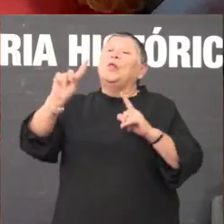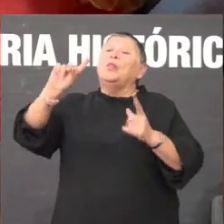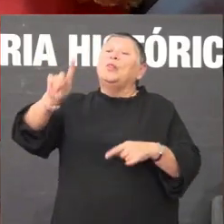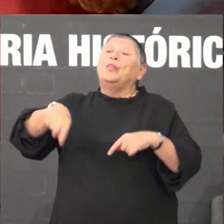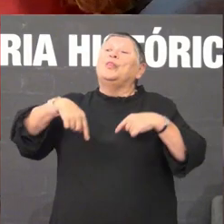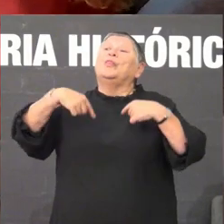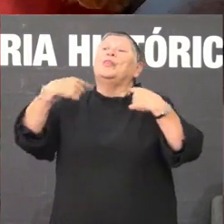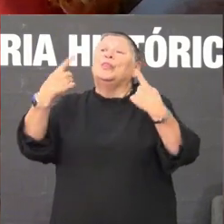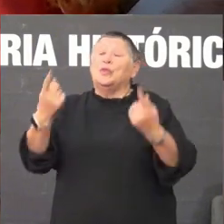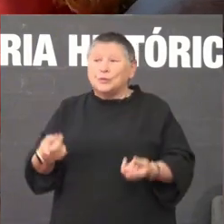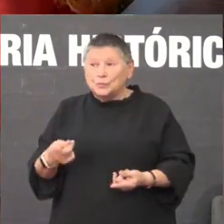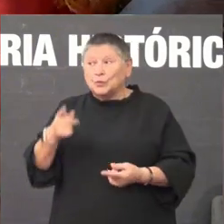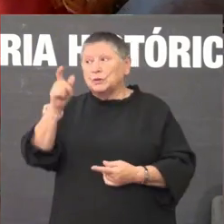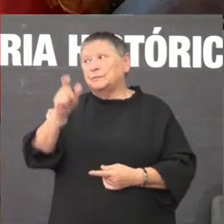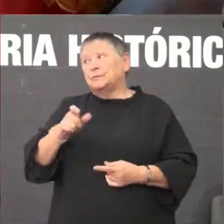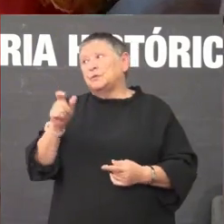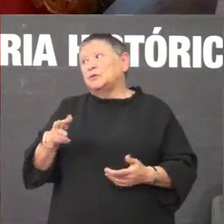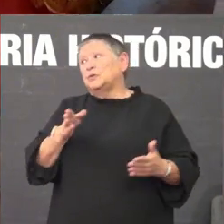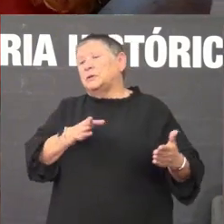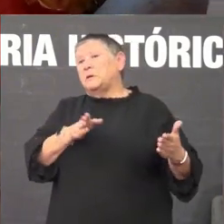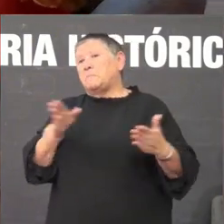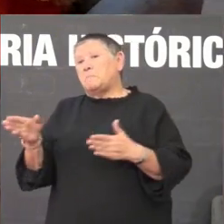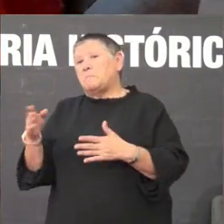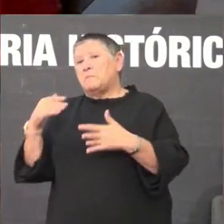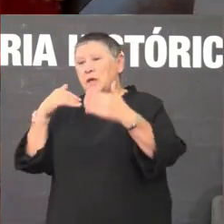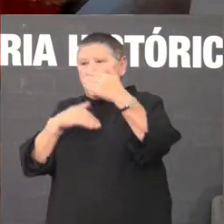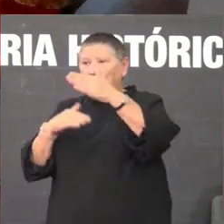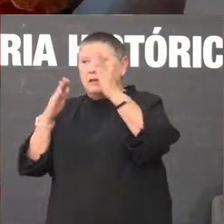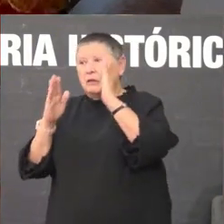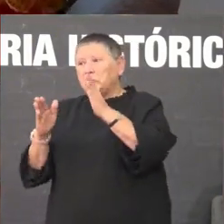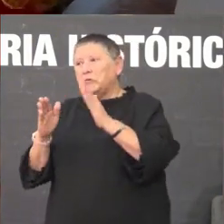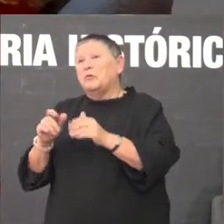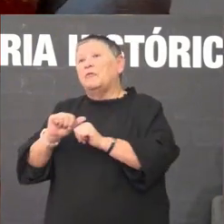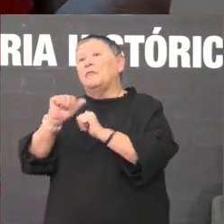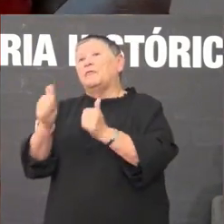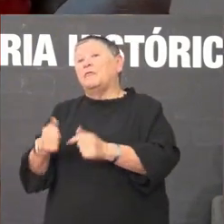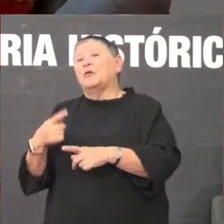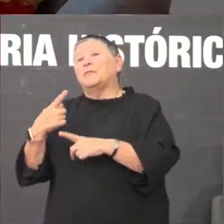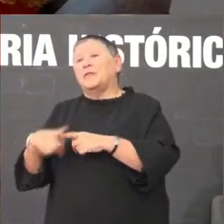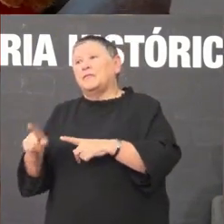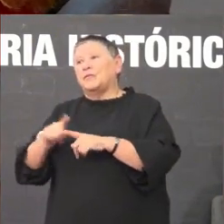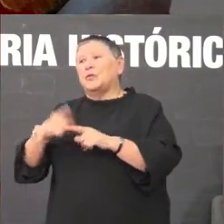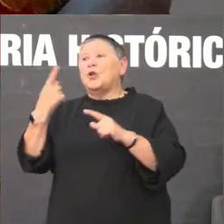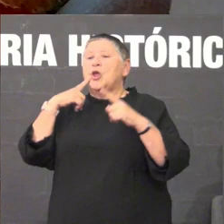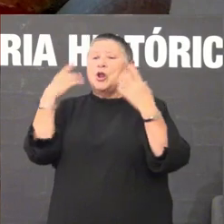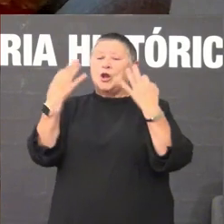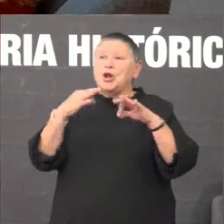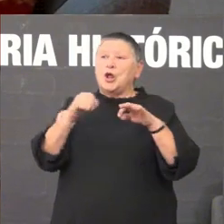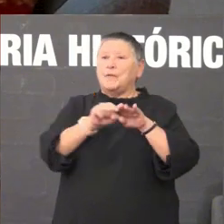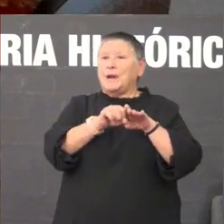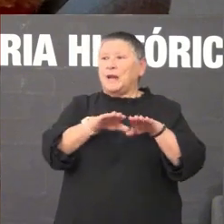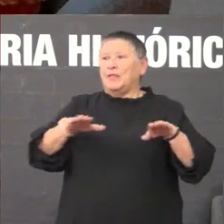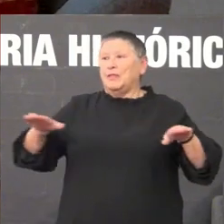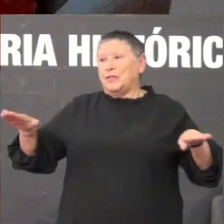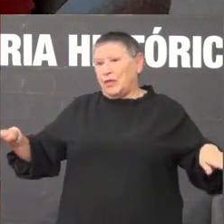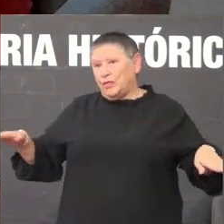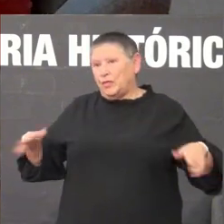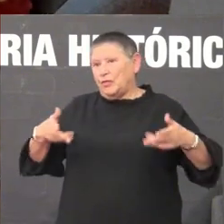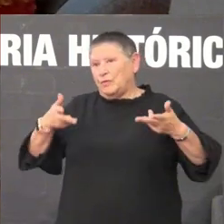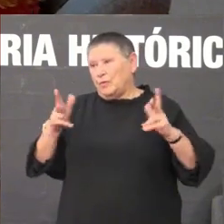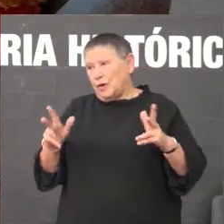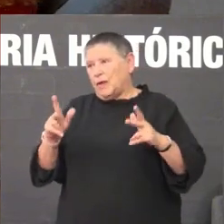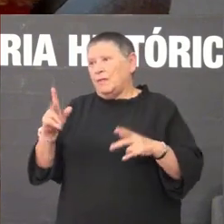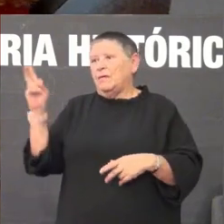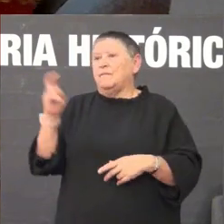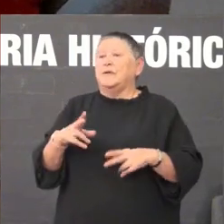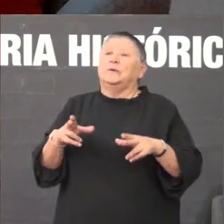em ambos os países em nome, da democratização, da normalização democrática, do que se pretendia de uma